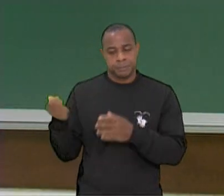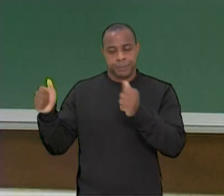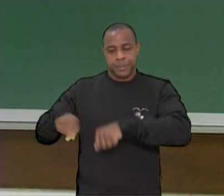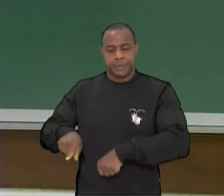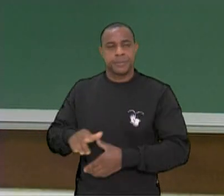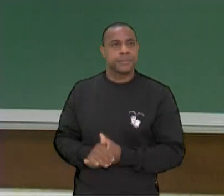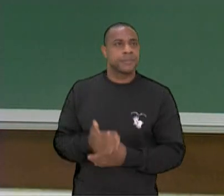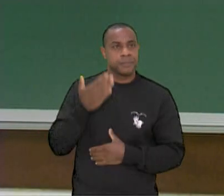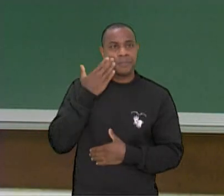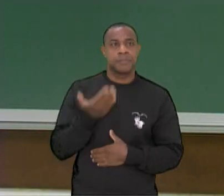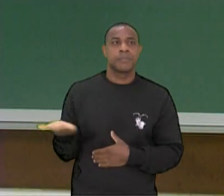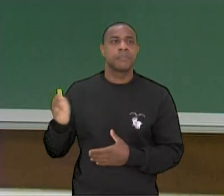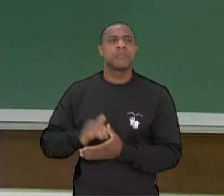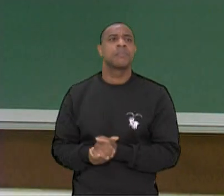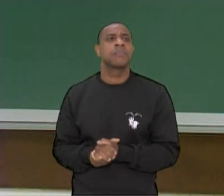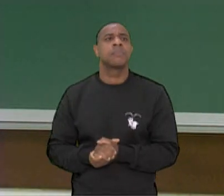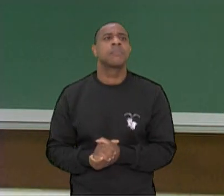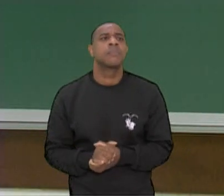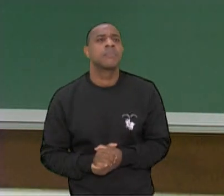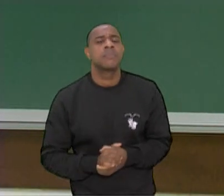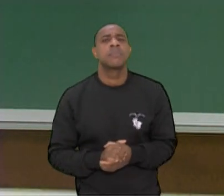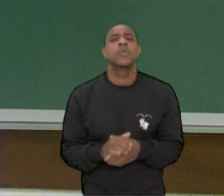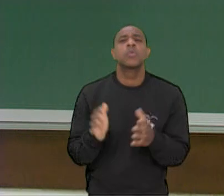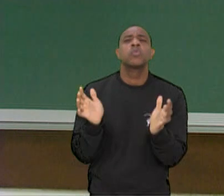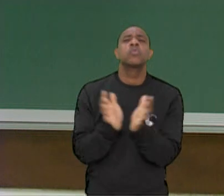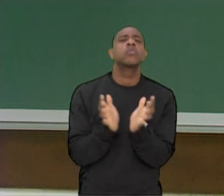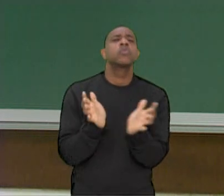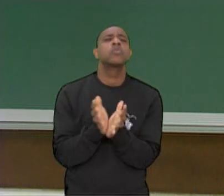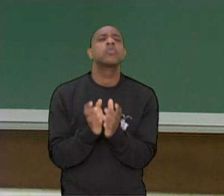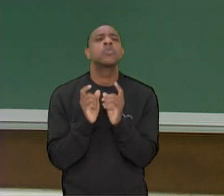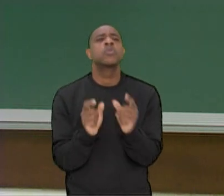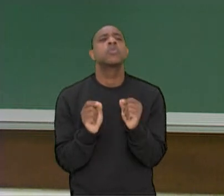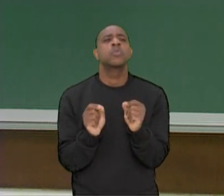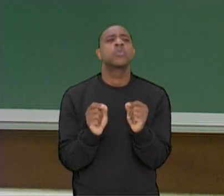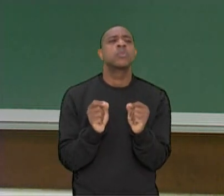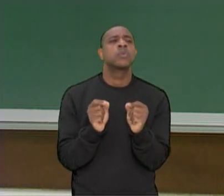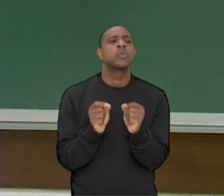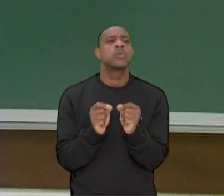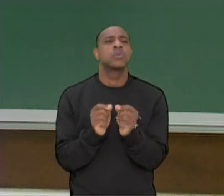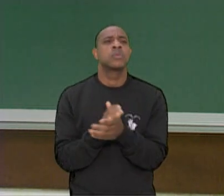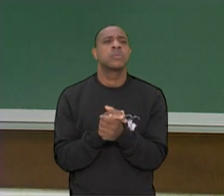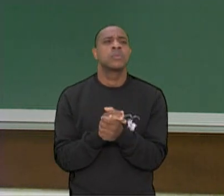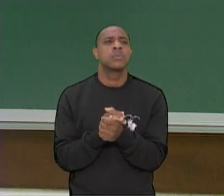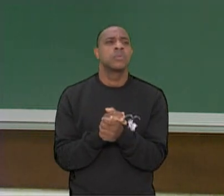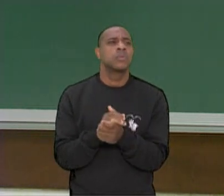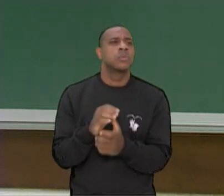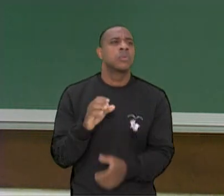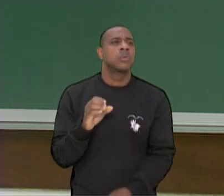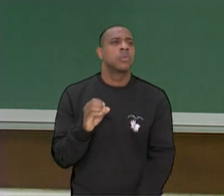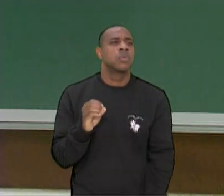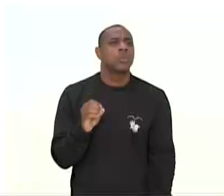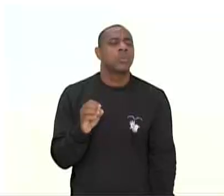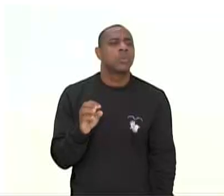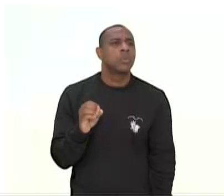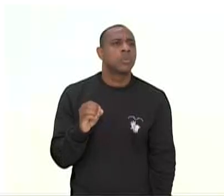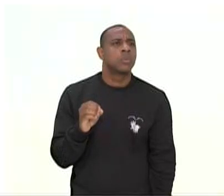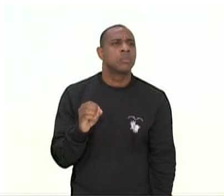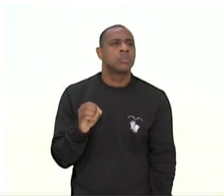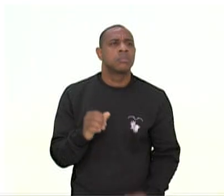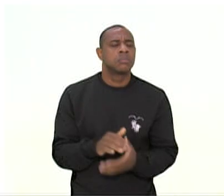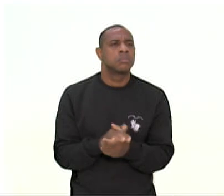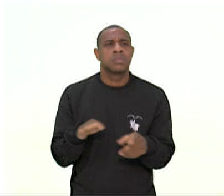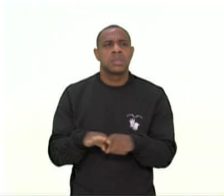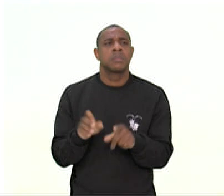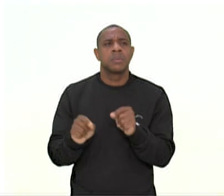Surrealismo e o teatro do absurdo, por exemplo, o grupo Ornitorrinco, né, dos anos 80 aí, de Cacá Rossé. Também